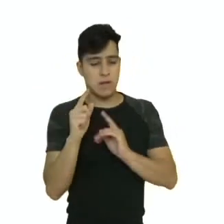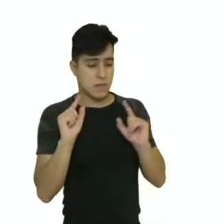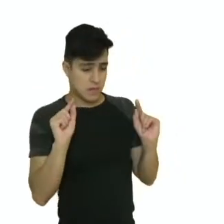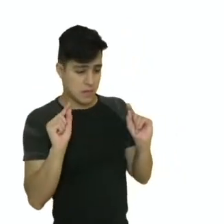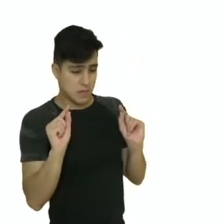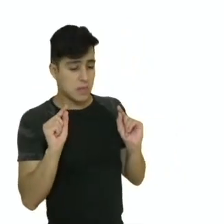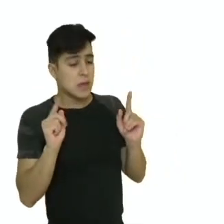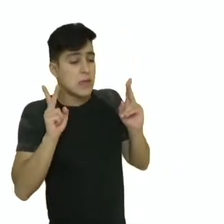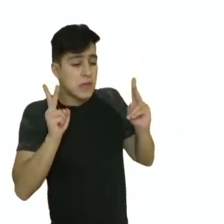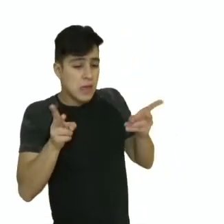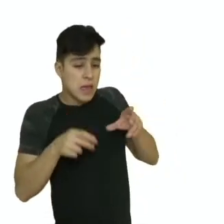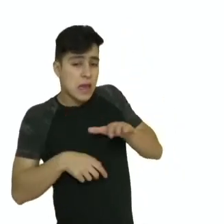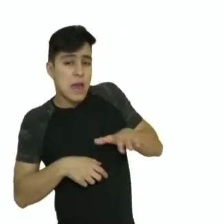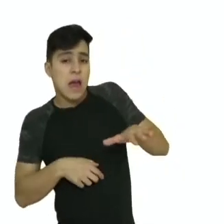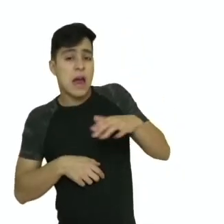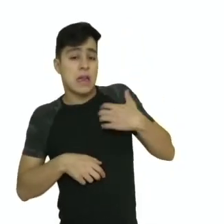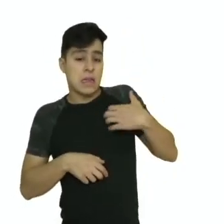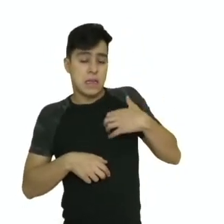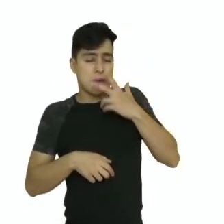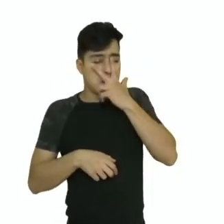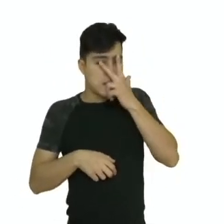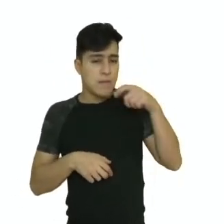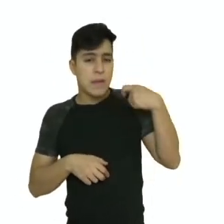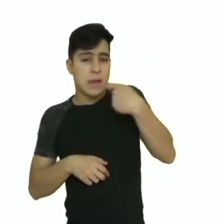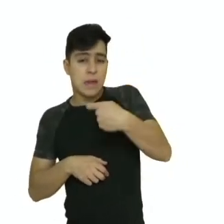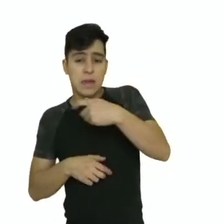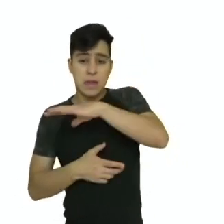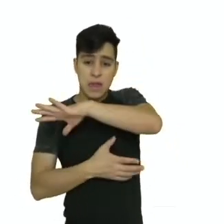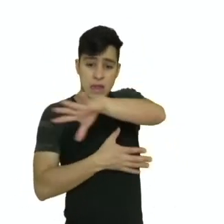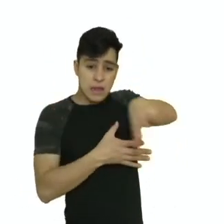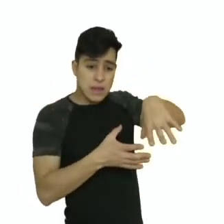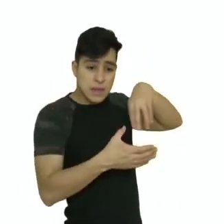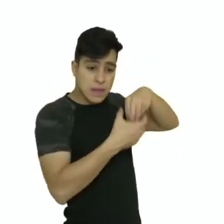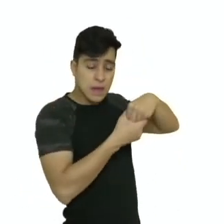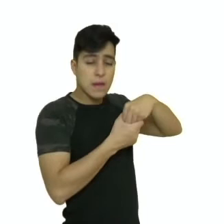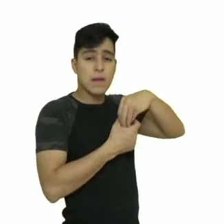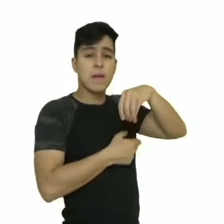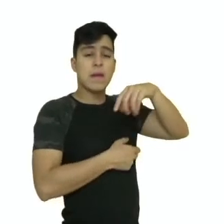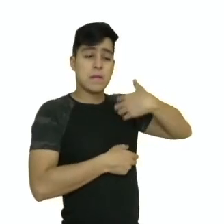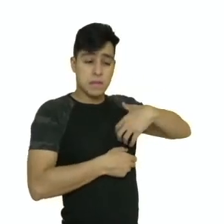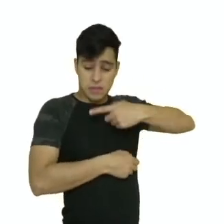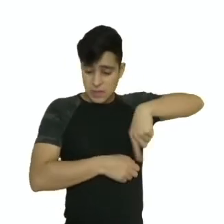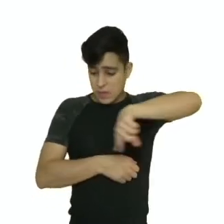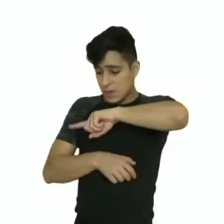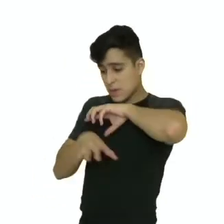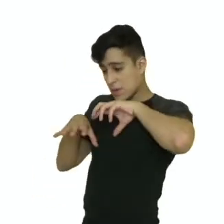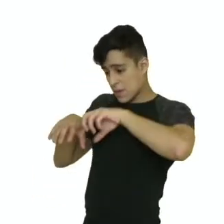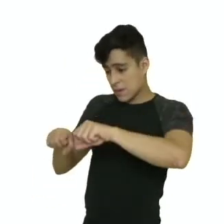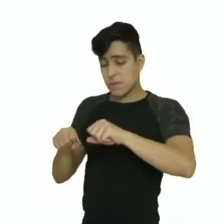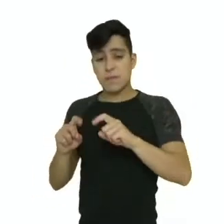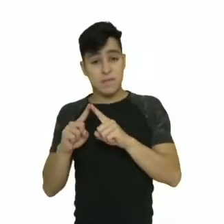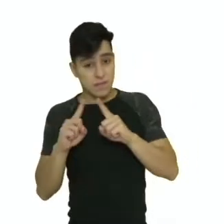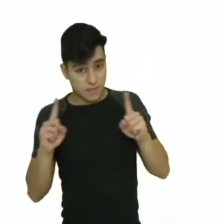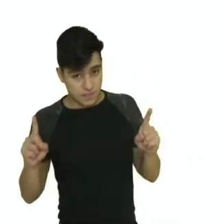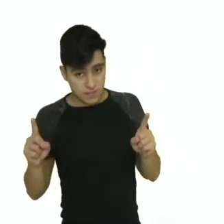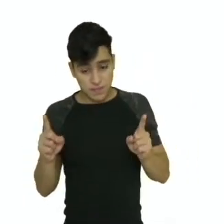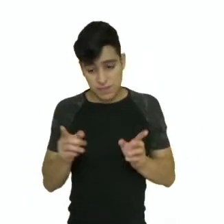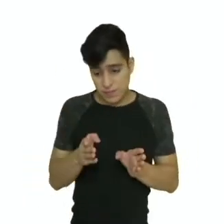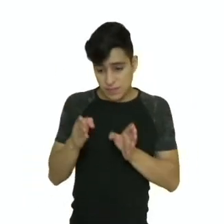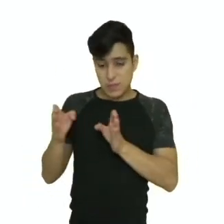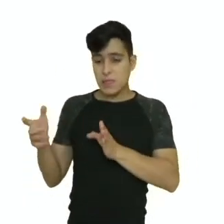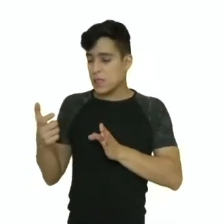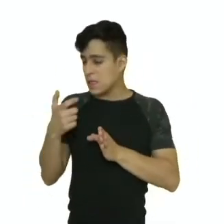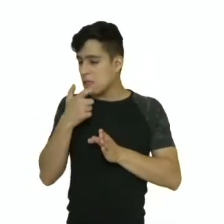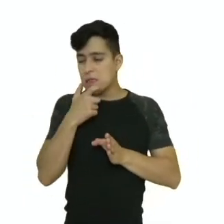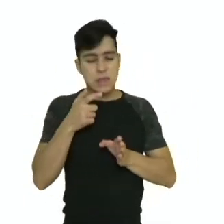ilhas sempre foram tratadas como um território deles, dos argentinos. Em contrapartida, do lado dos ingleses, eles